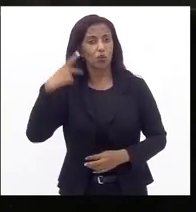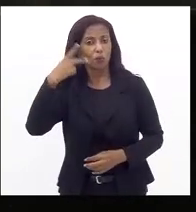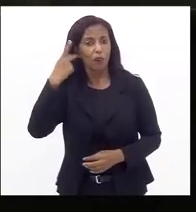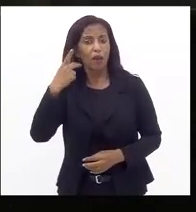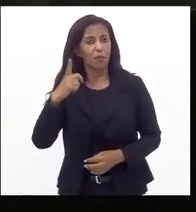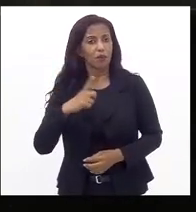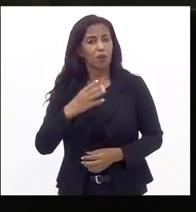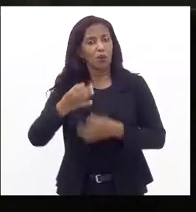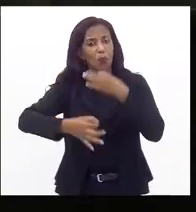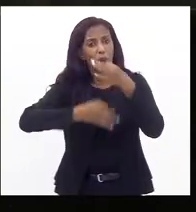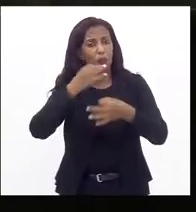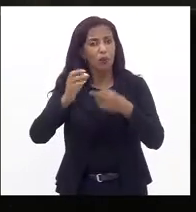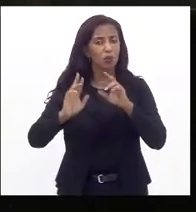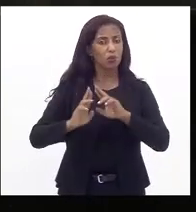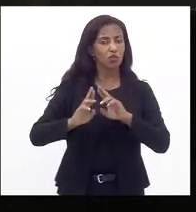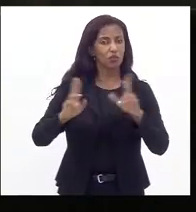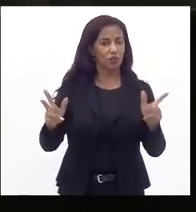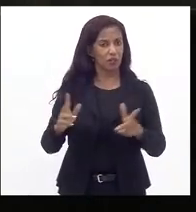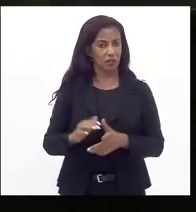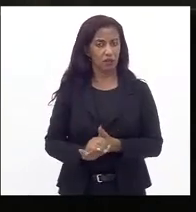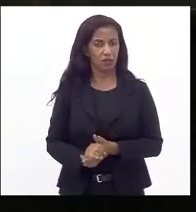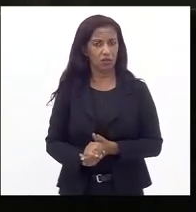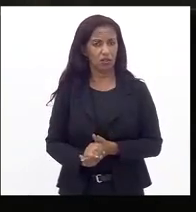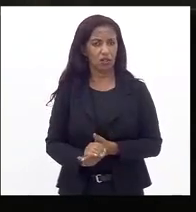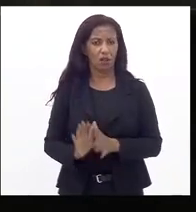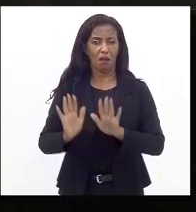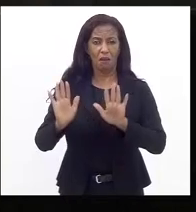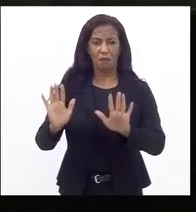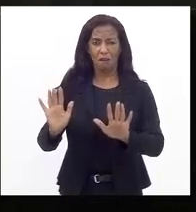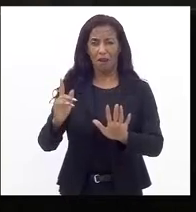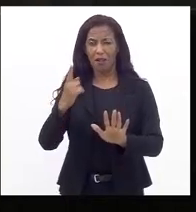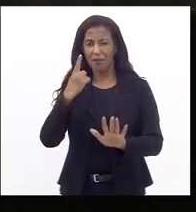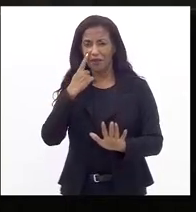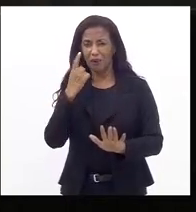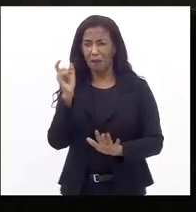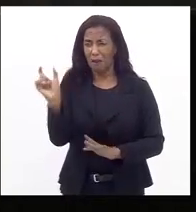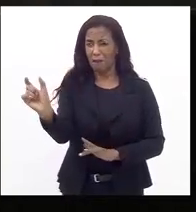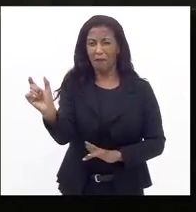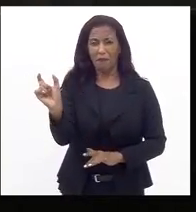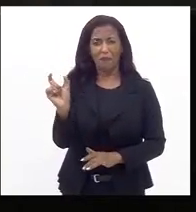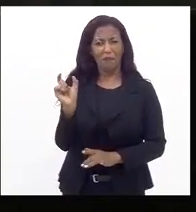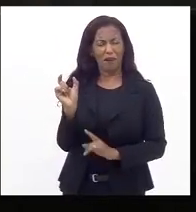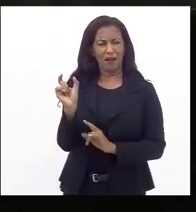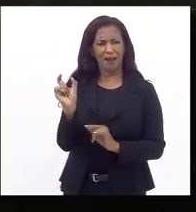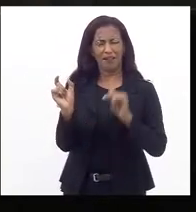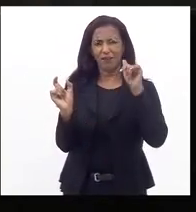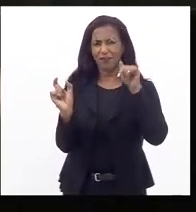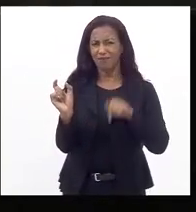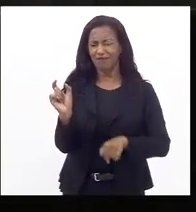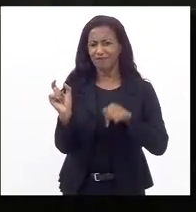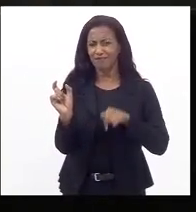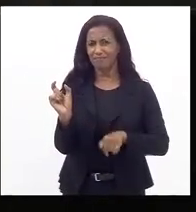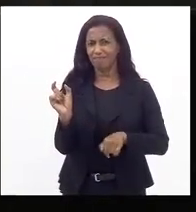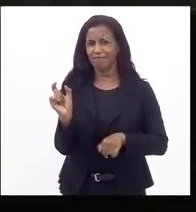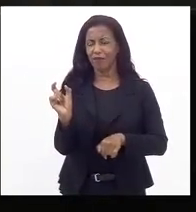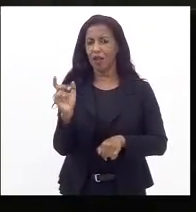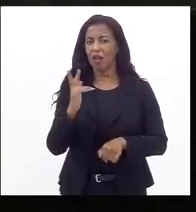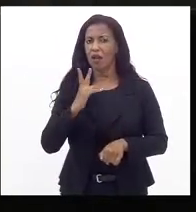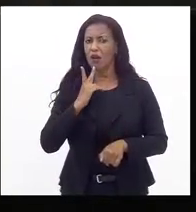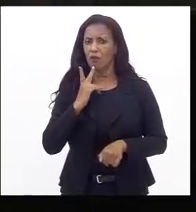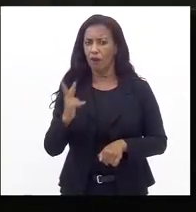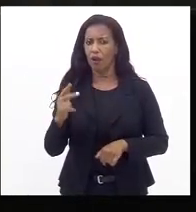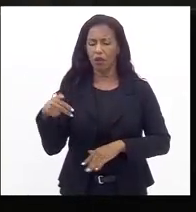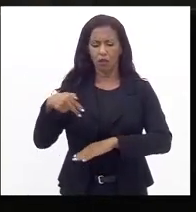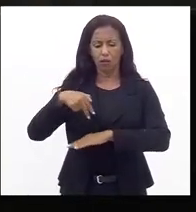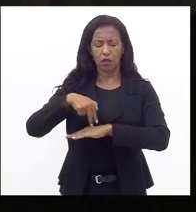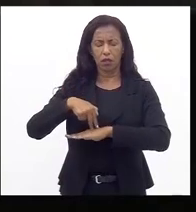direito de divergir mas ao ouvir uma palavra aqui na casa dizendo